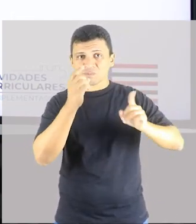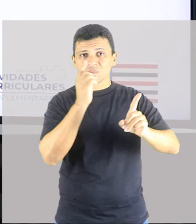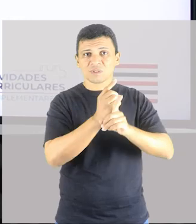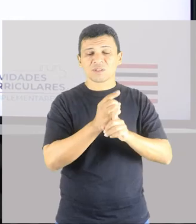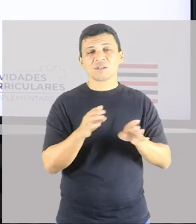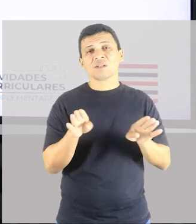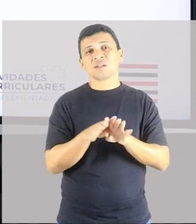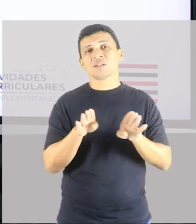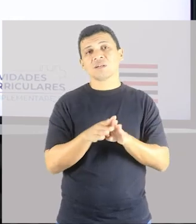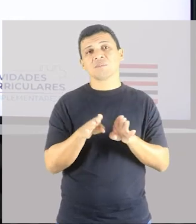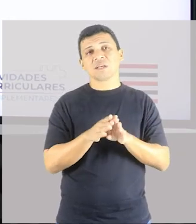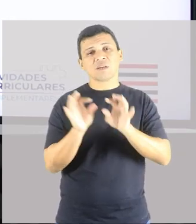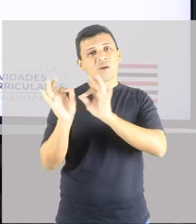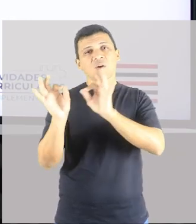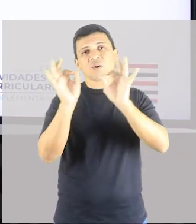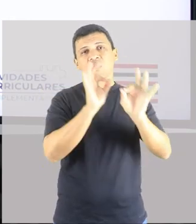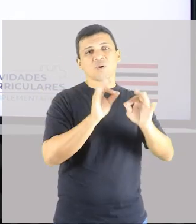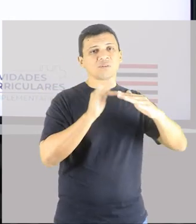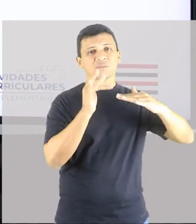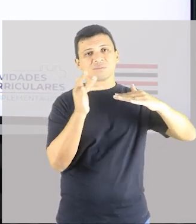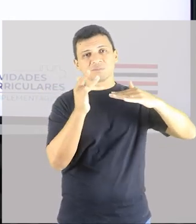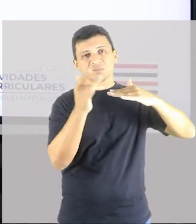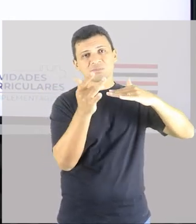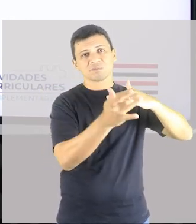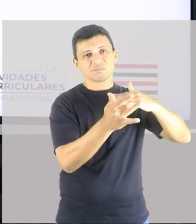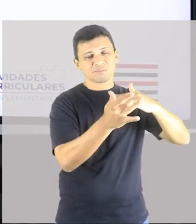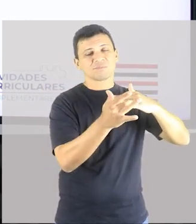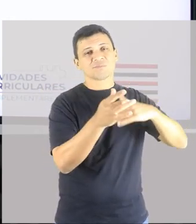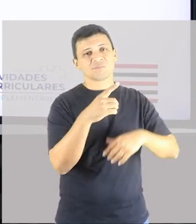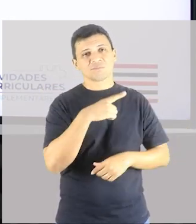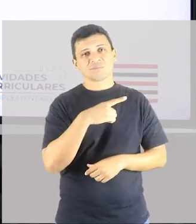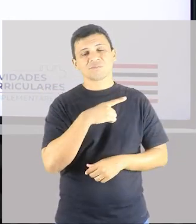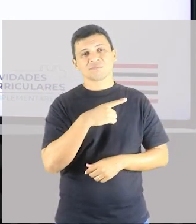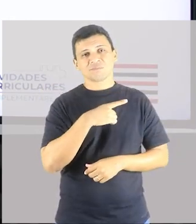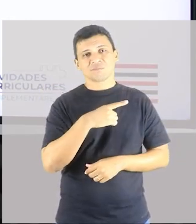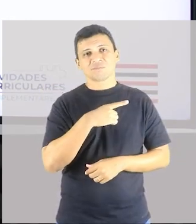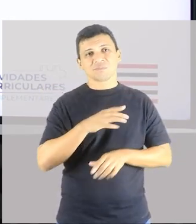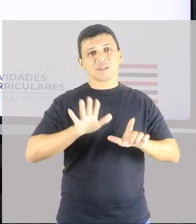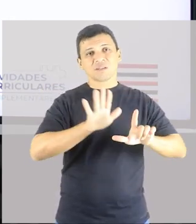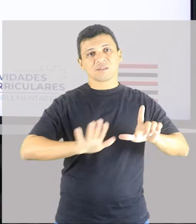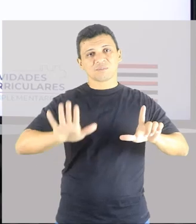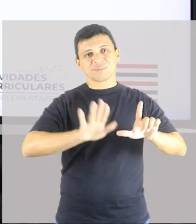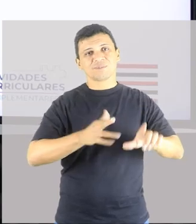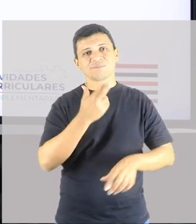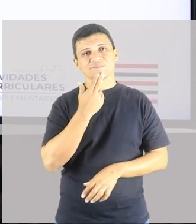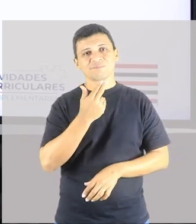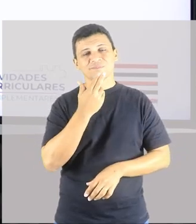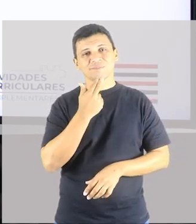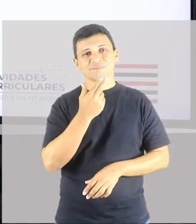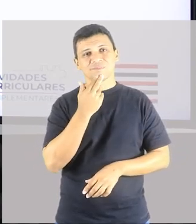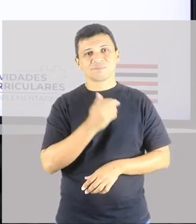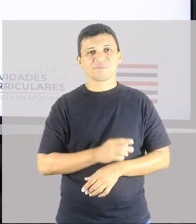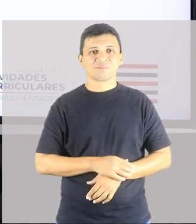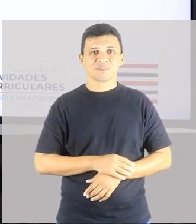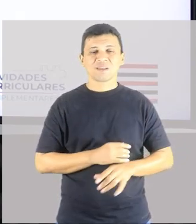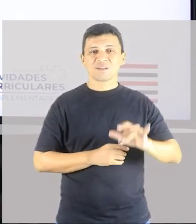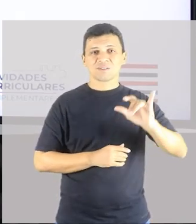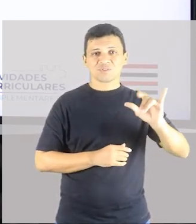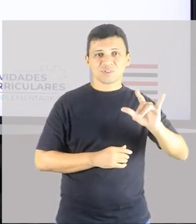olhem também as nossas redes digitais ou as mídias da plataforma Gonçalves Dias.